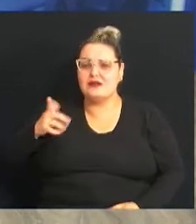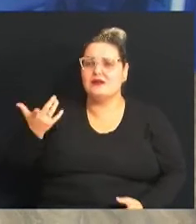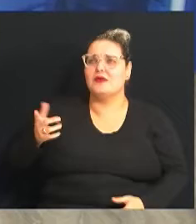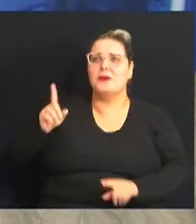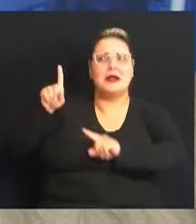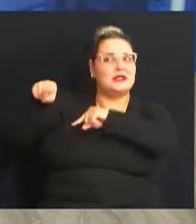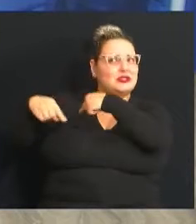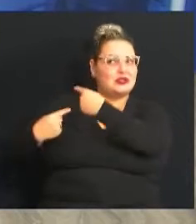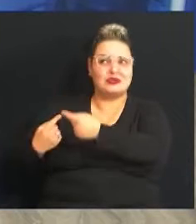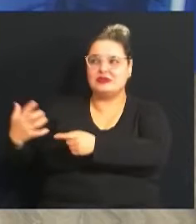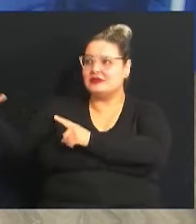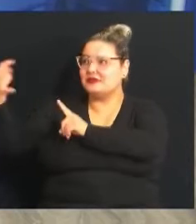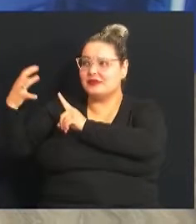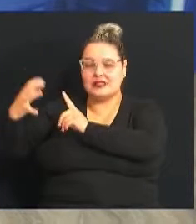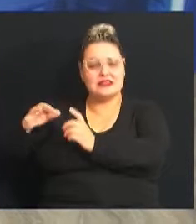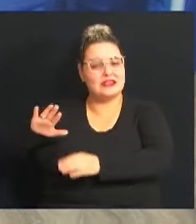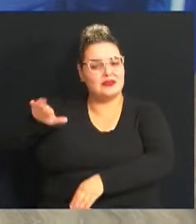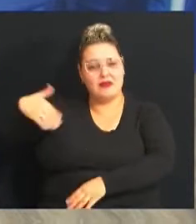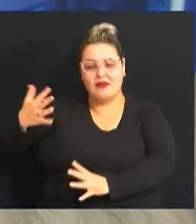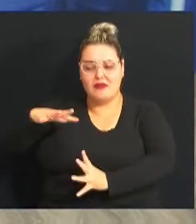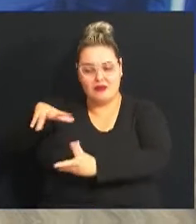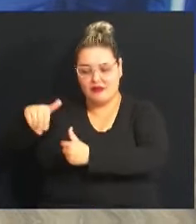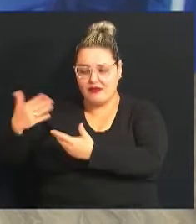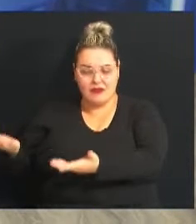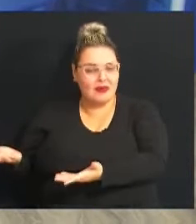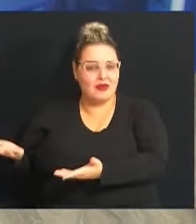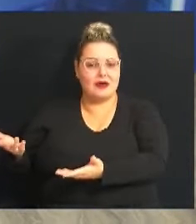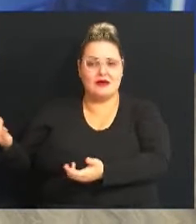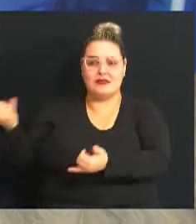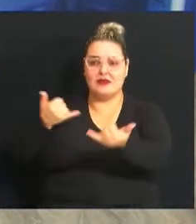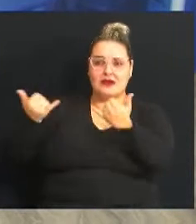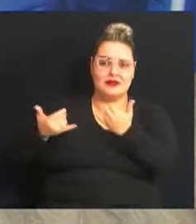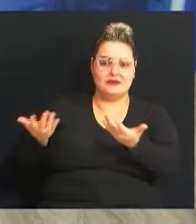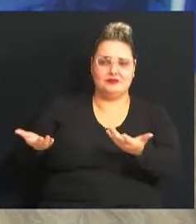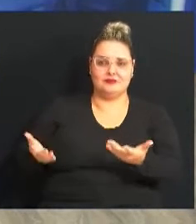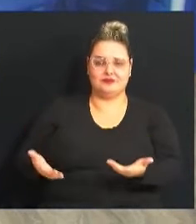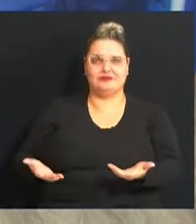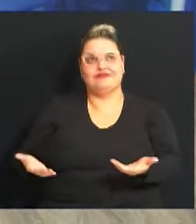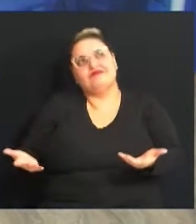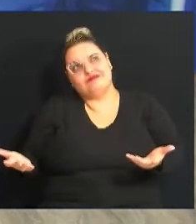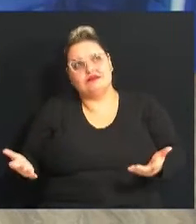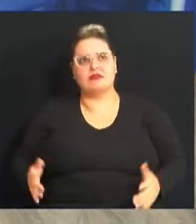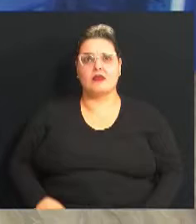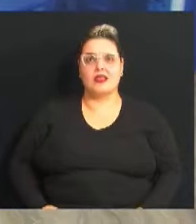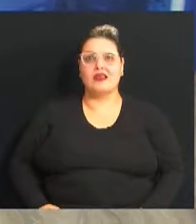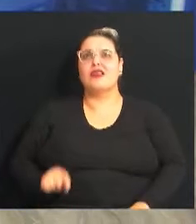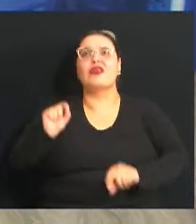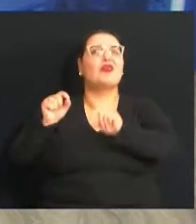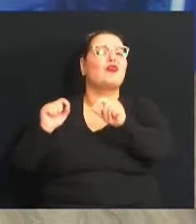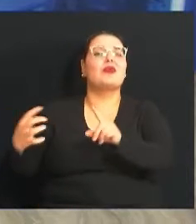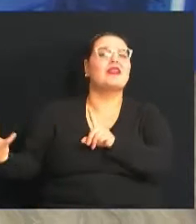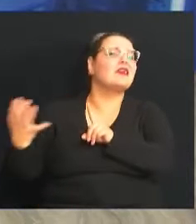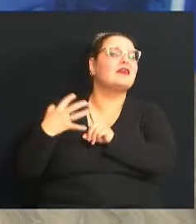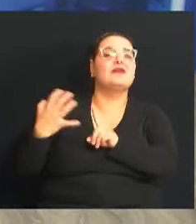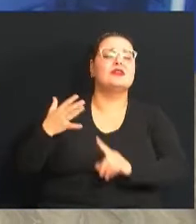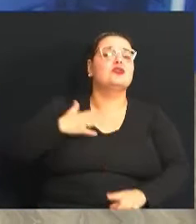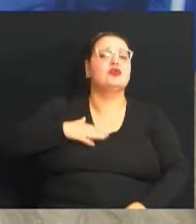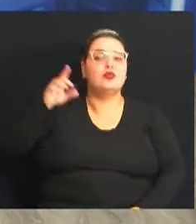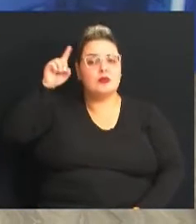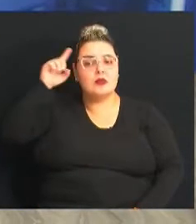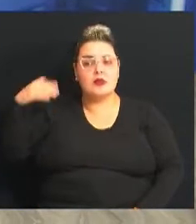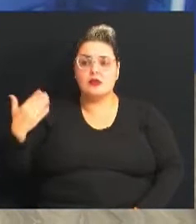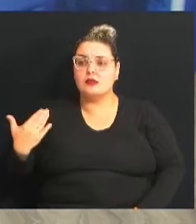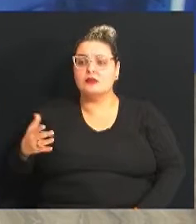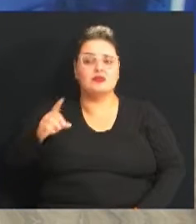esses números aí que você está falando para a gente, às vezes a gente fica meio assim, tá, Mas o que isso influencia no meu dia a dia? Não estou